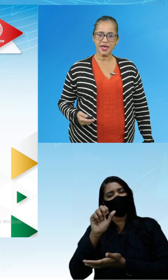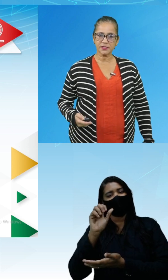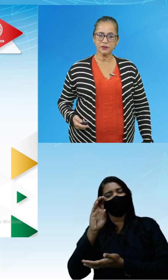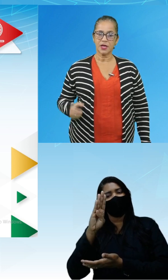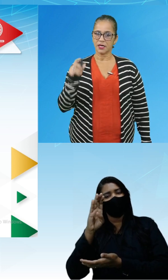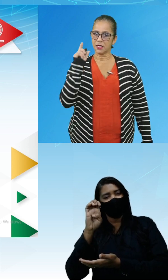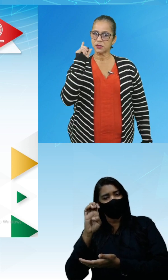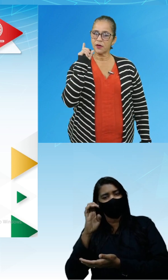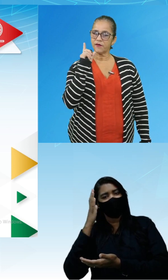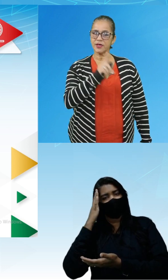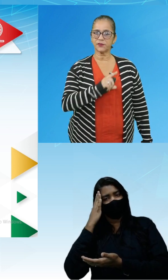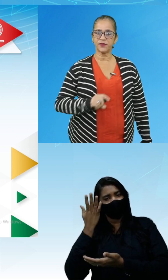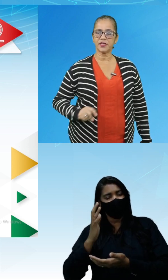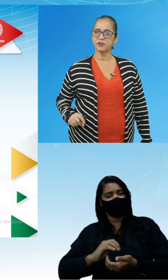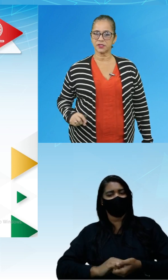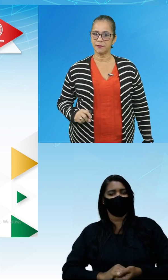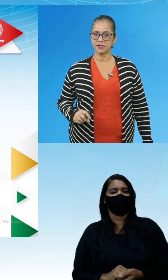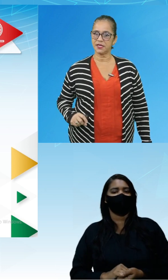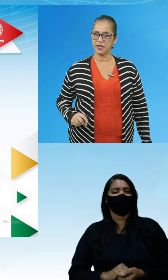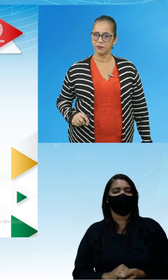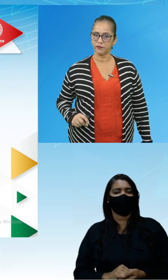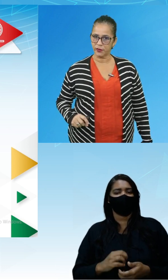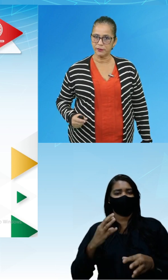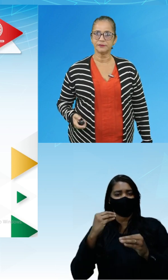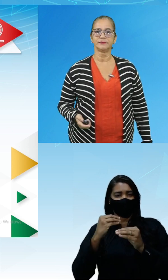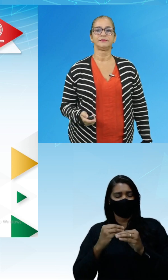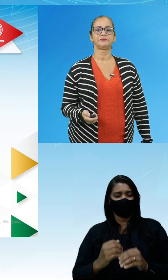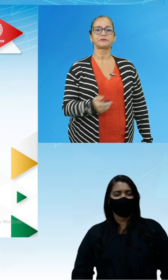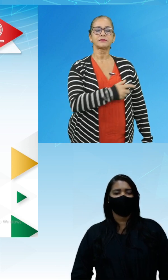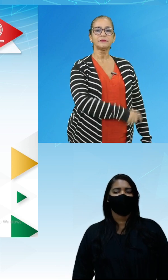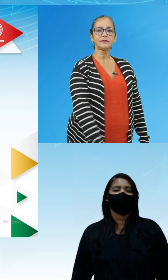tá certo? Não só veio a esfirra e os quibes dele não, viu?